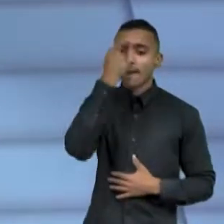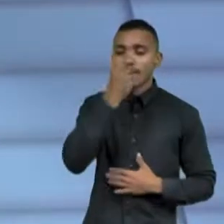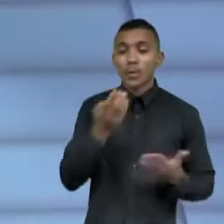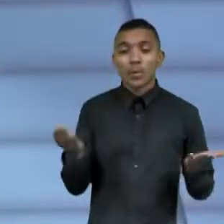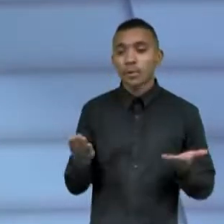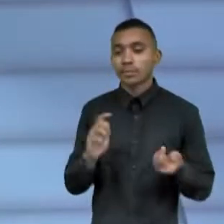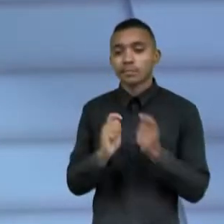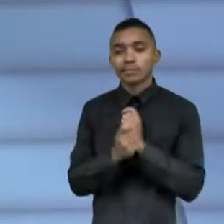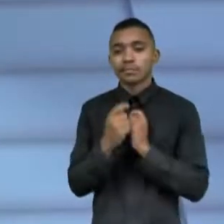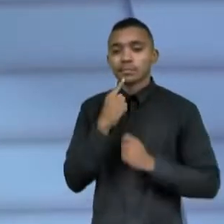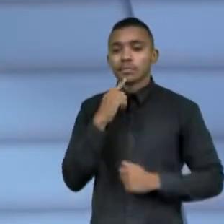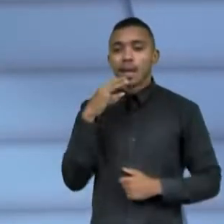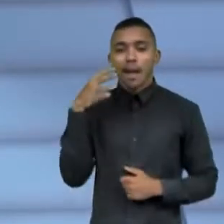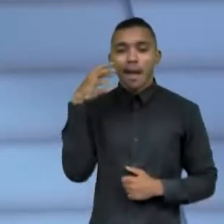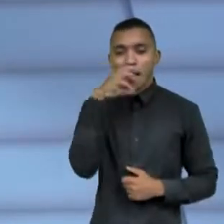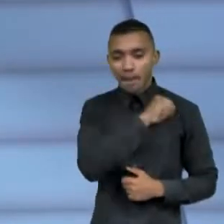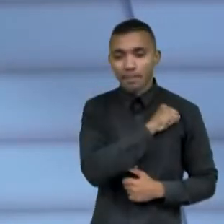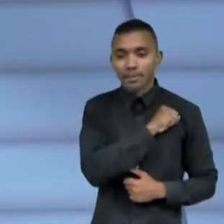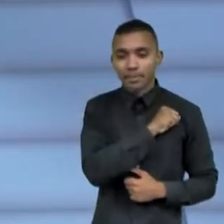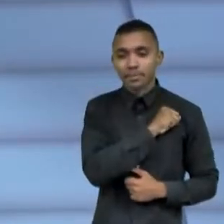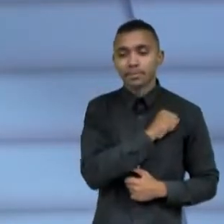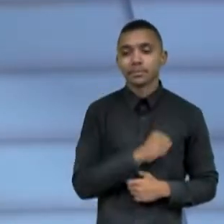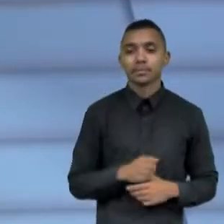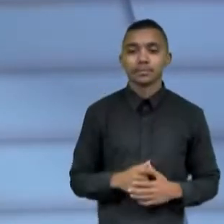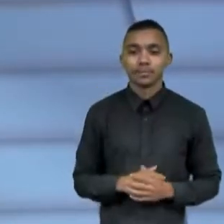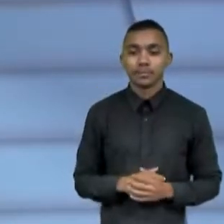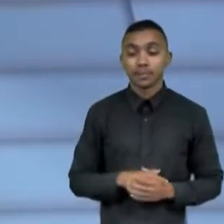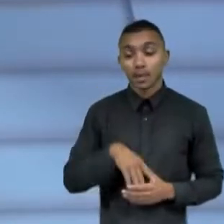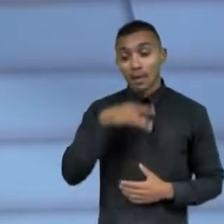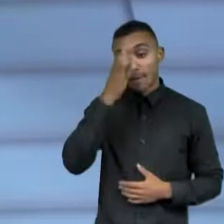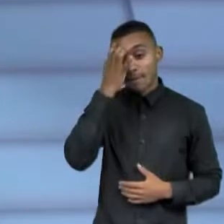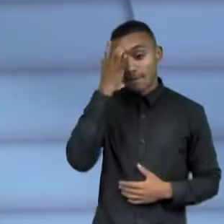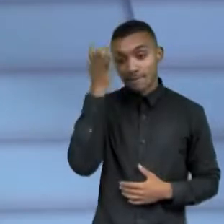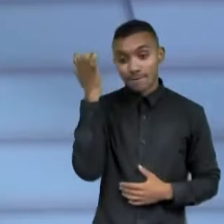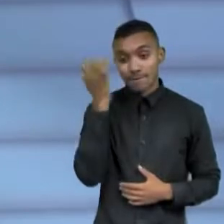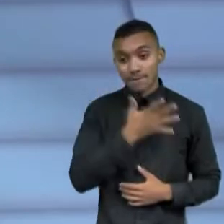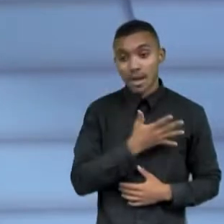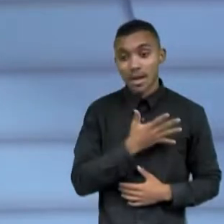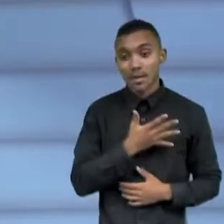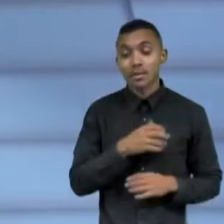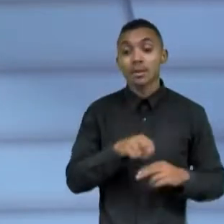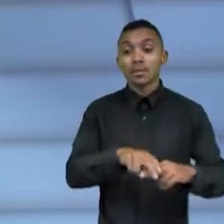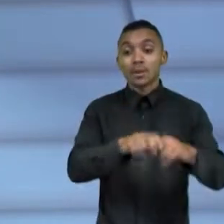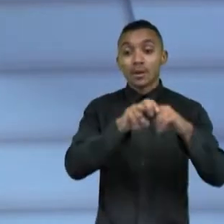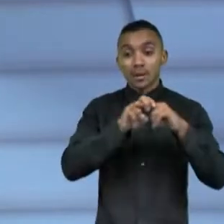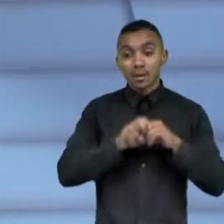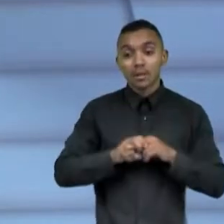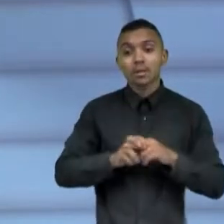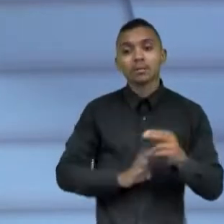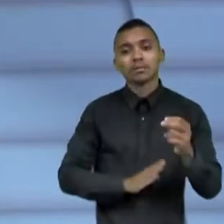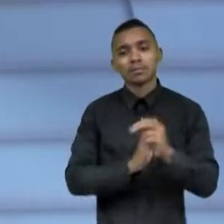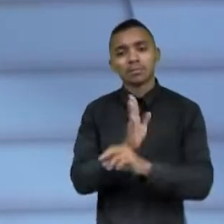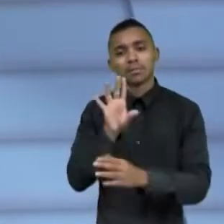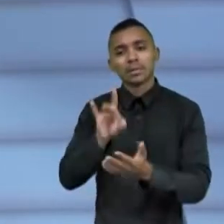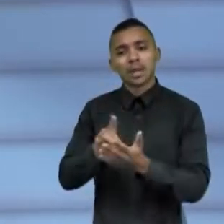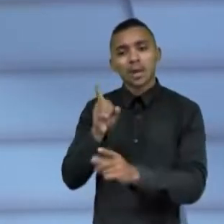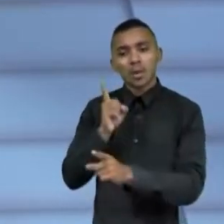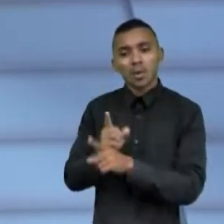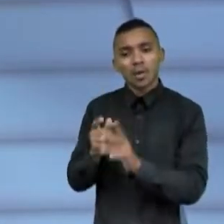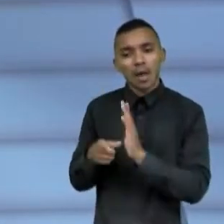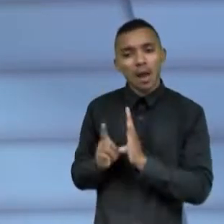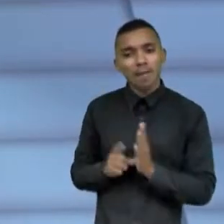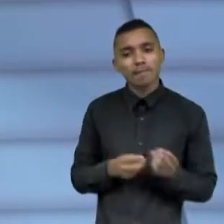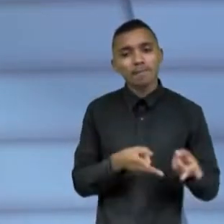dia, nós realizamos ali de forma muito mais prática e... vamos ao território para constatar algumas situações,